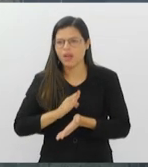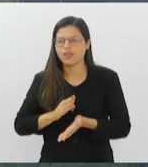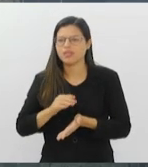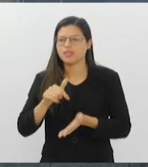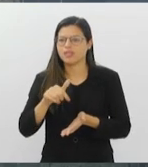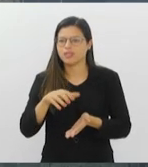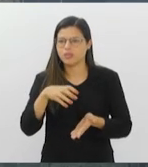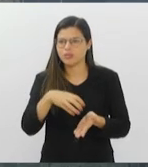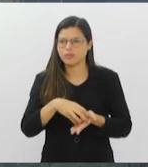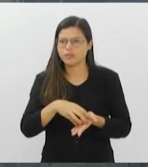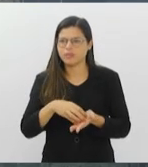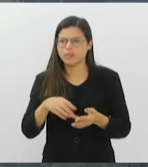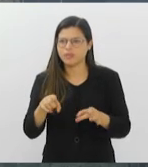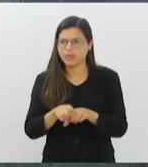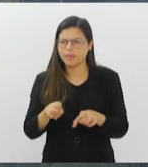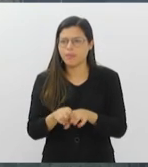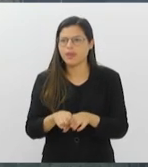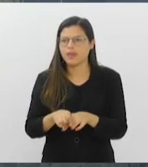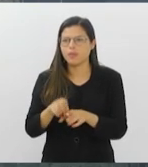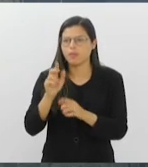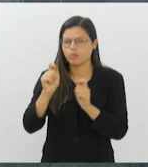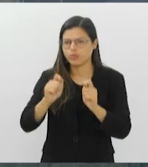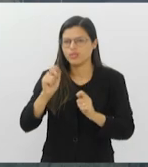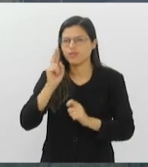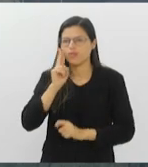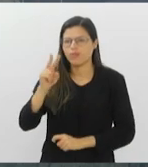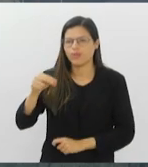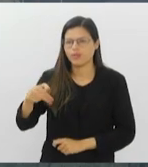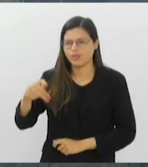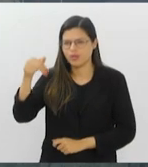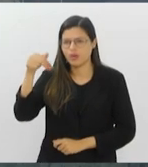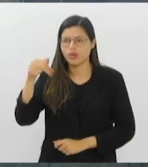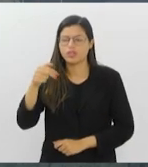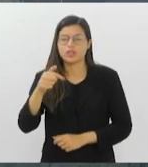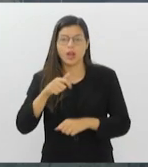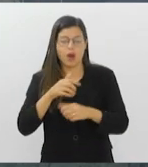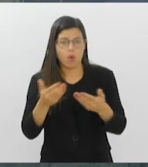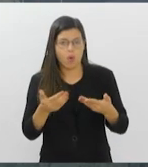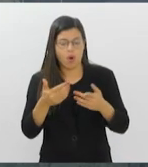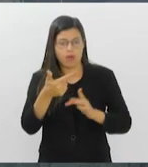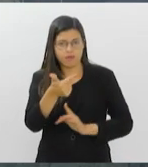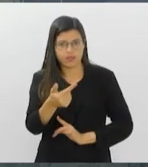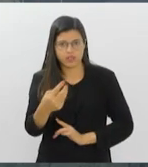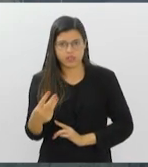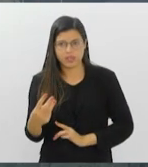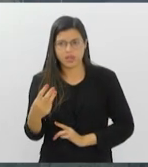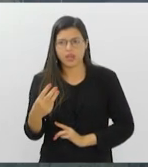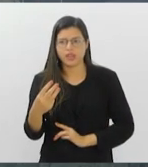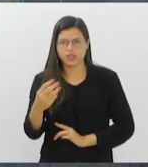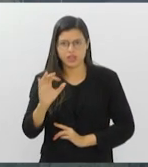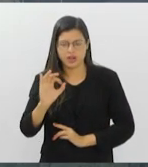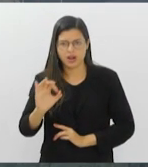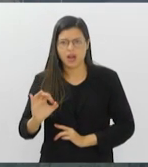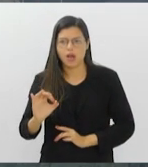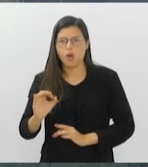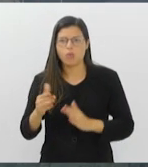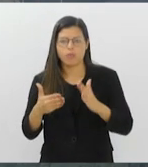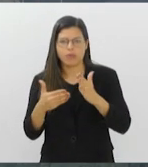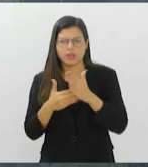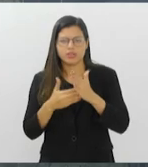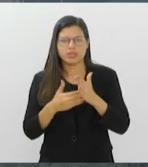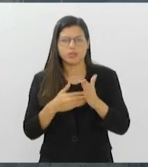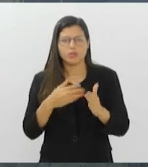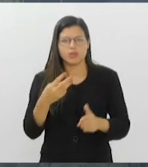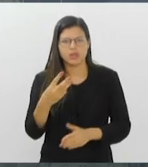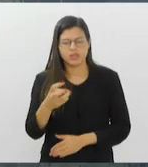zona norte do Rio de Janeiro. Nesse momento faz 23 graus, a máxima prevista para hoje é de 35 graus. Portanto,